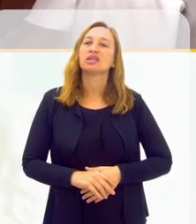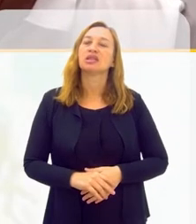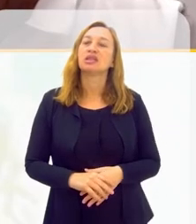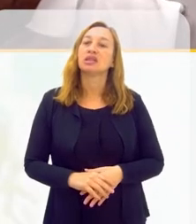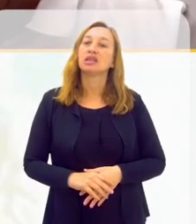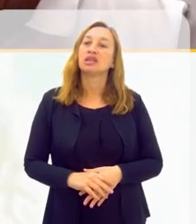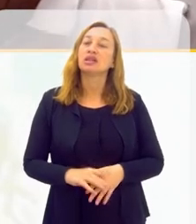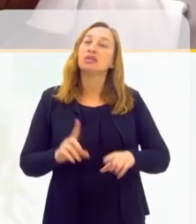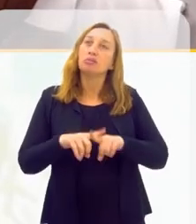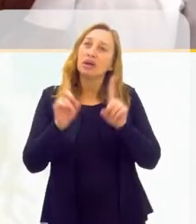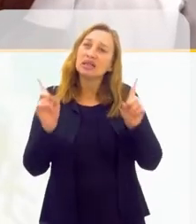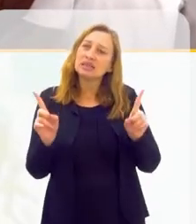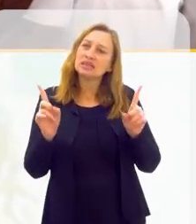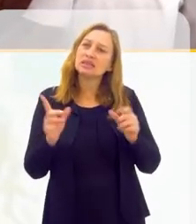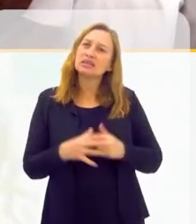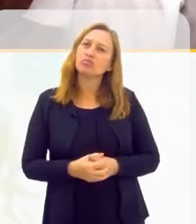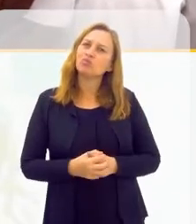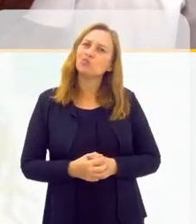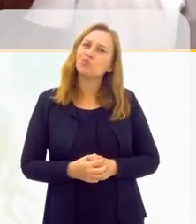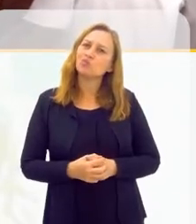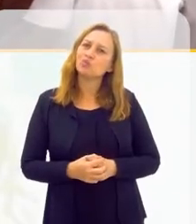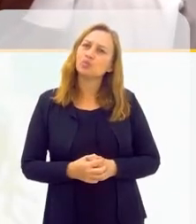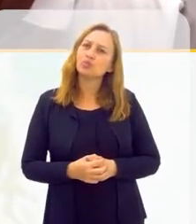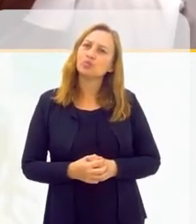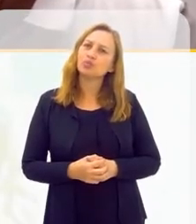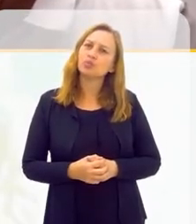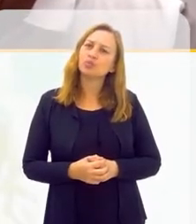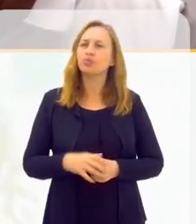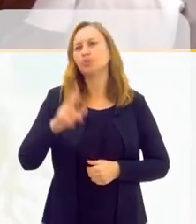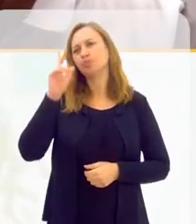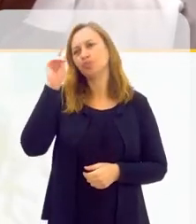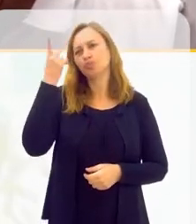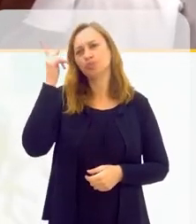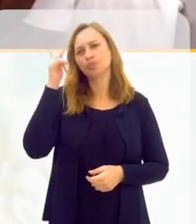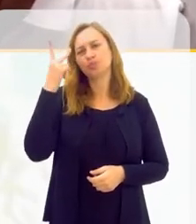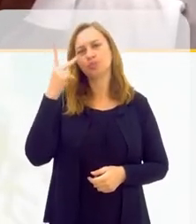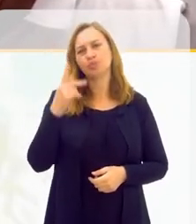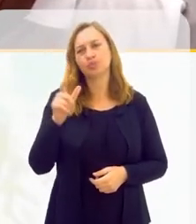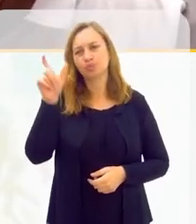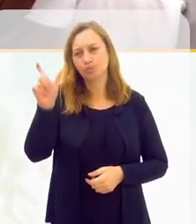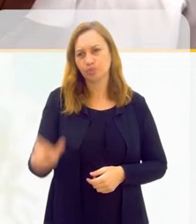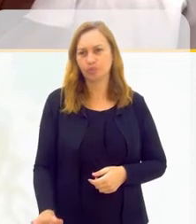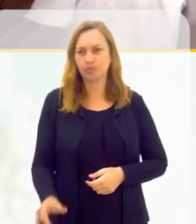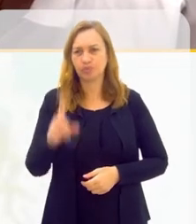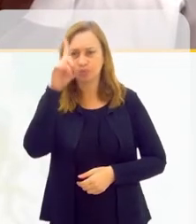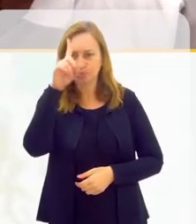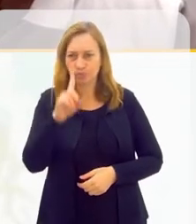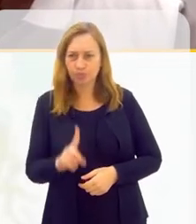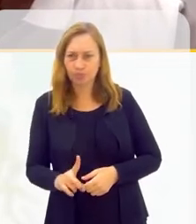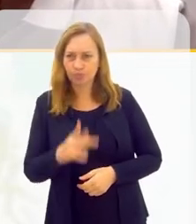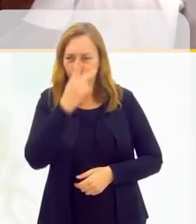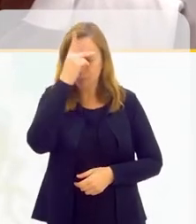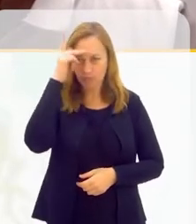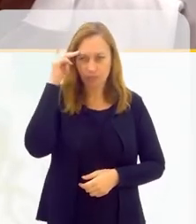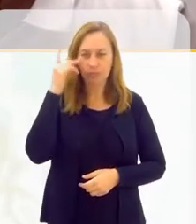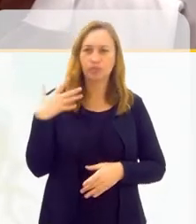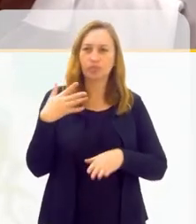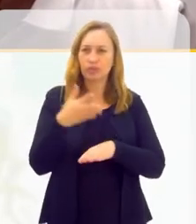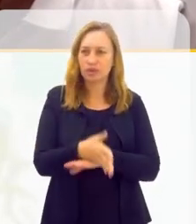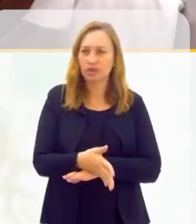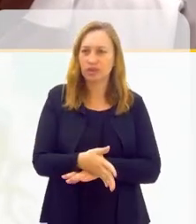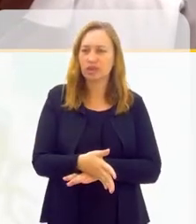vida. Mas, por exemplo, eu queria alguma história de uma pessoa com deficiência entra